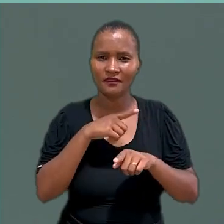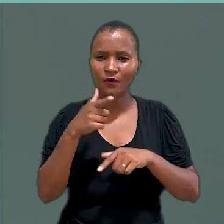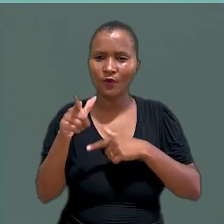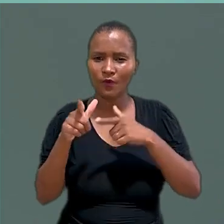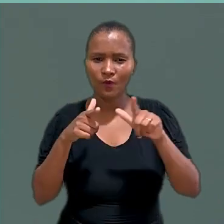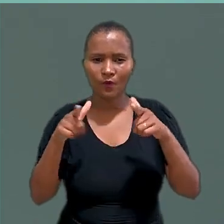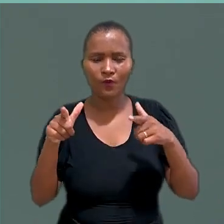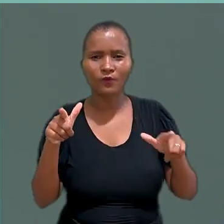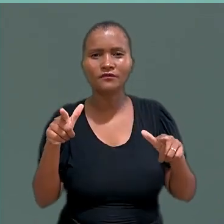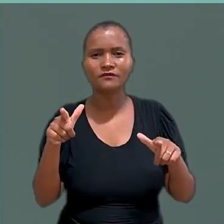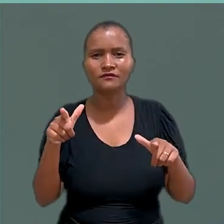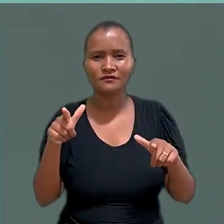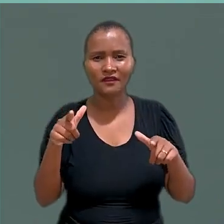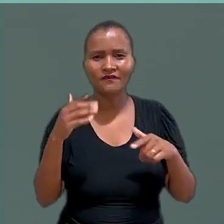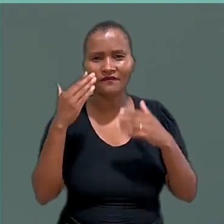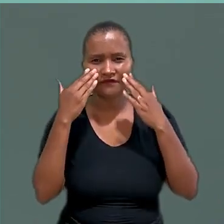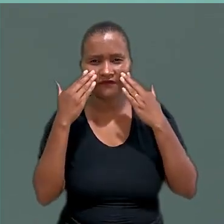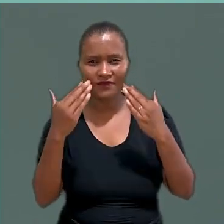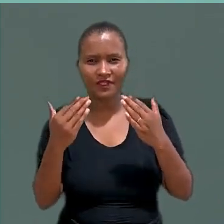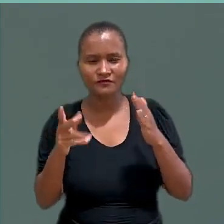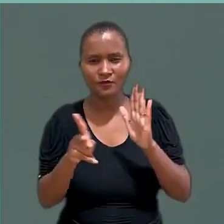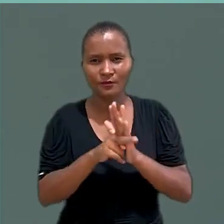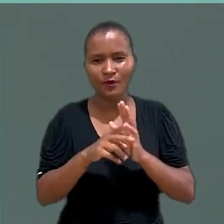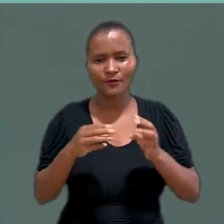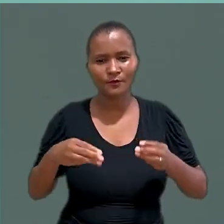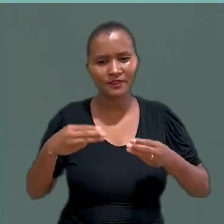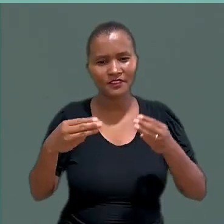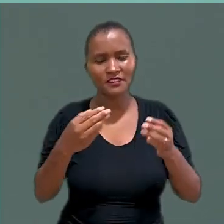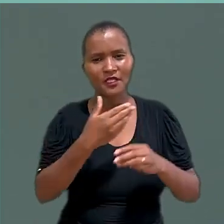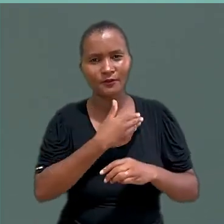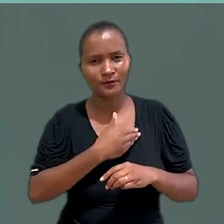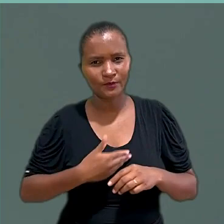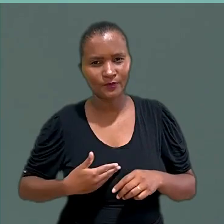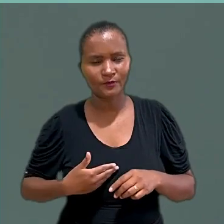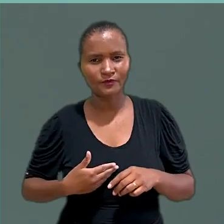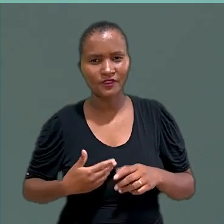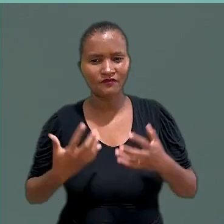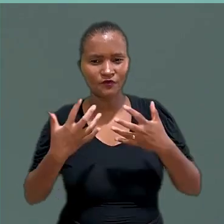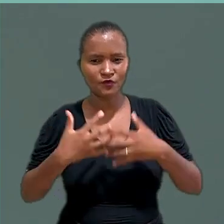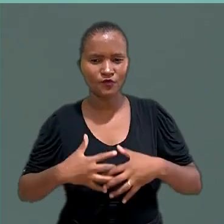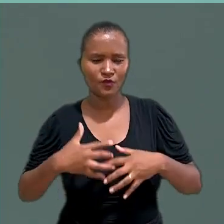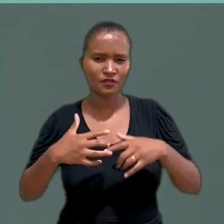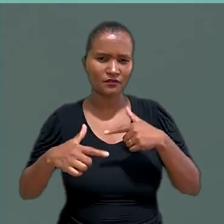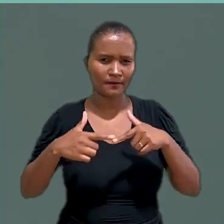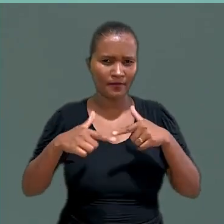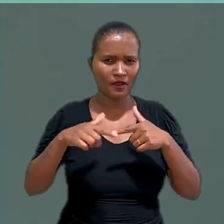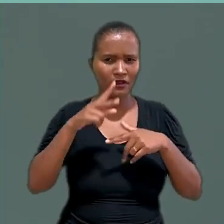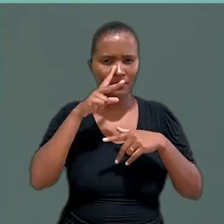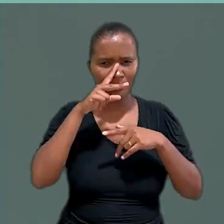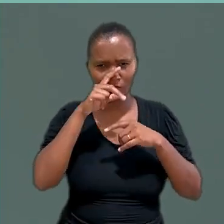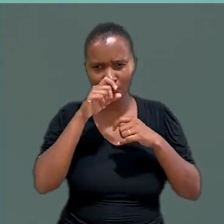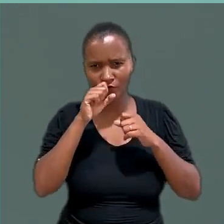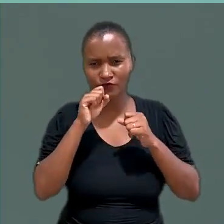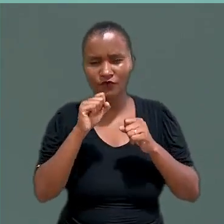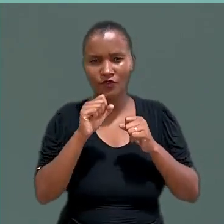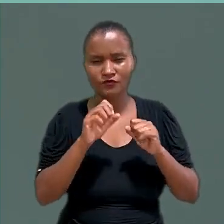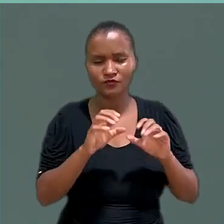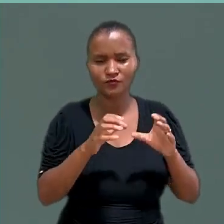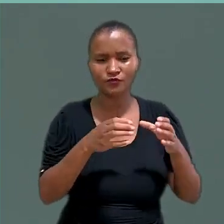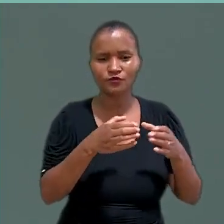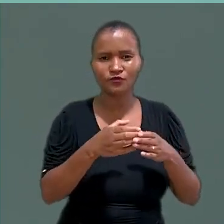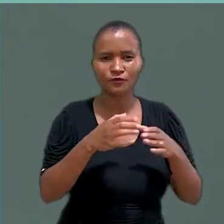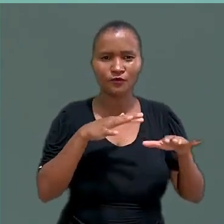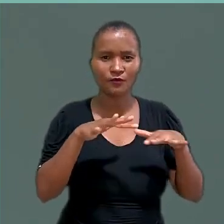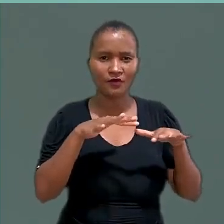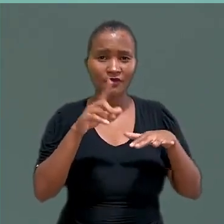existem outras várias frentes e o próprio Ministério Público atua muito fortemente no grupo móvel, né,